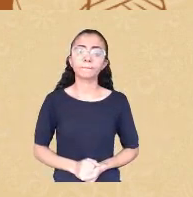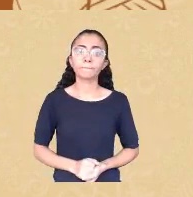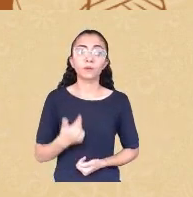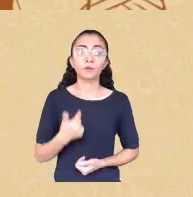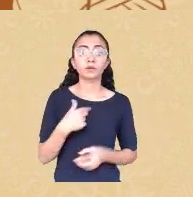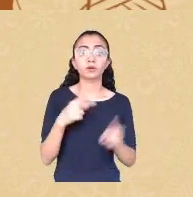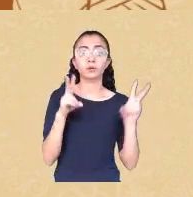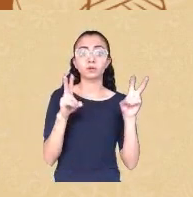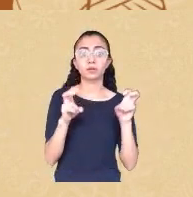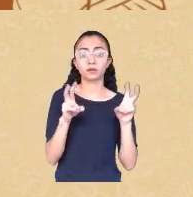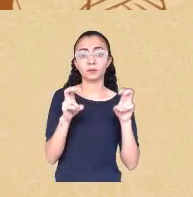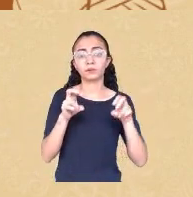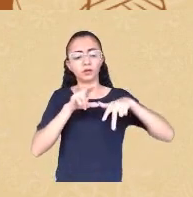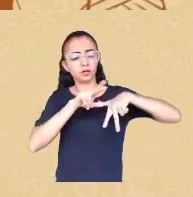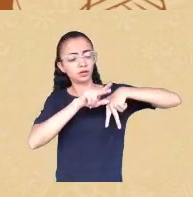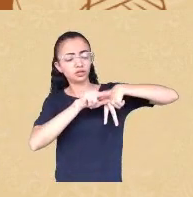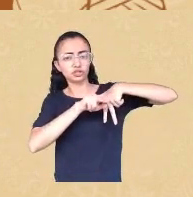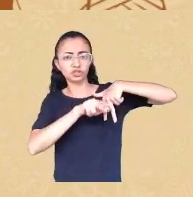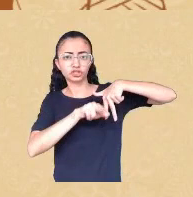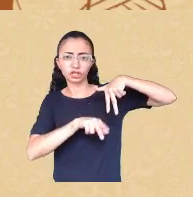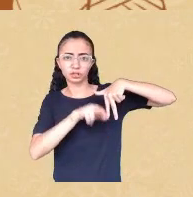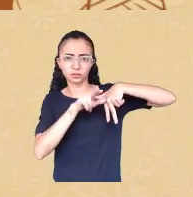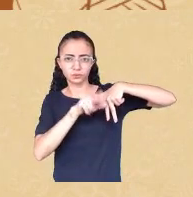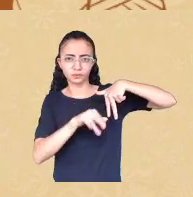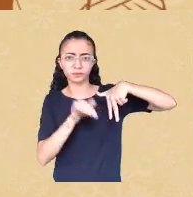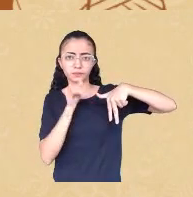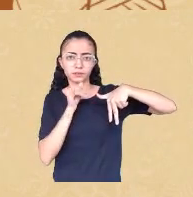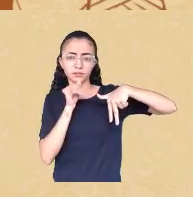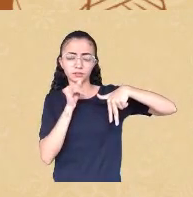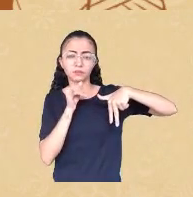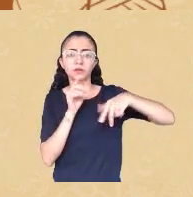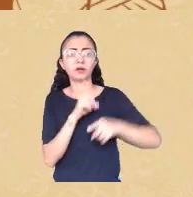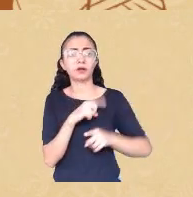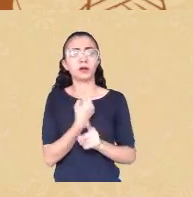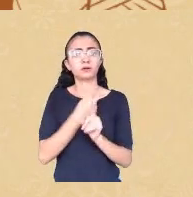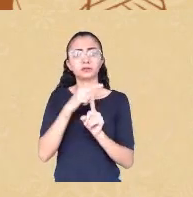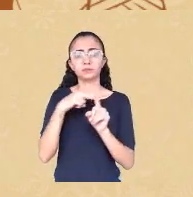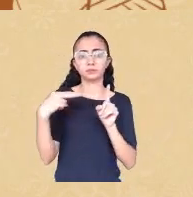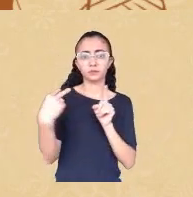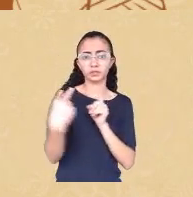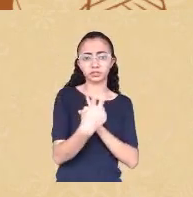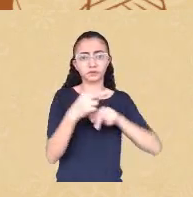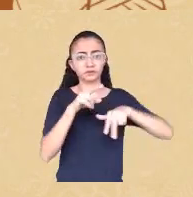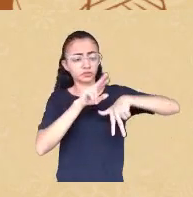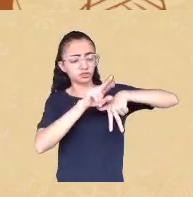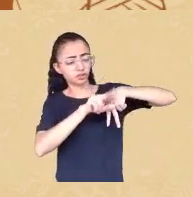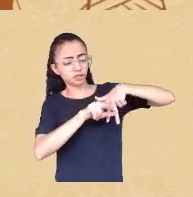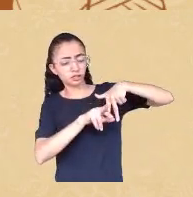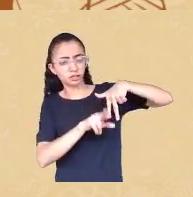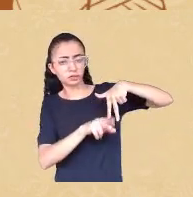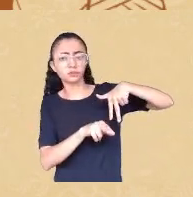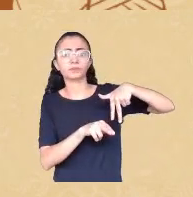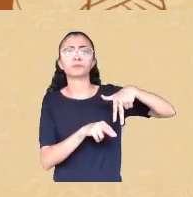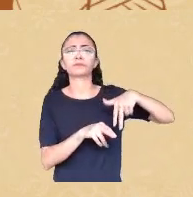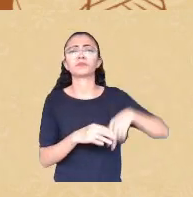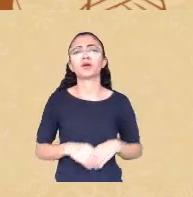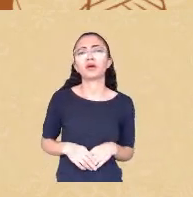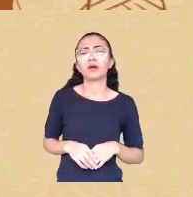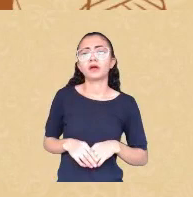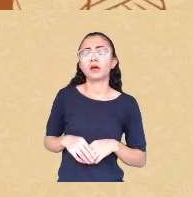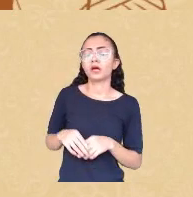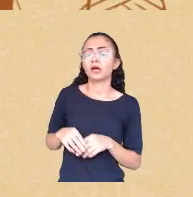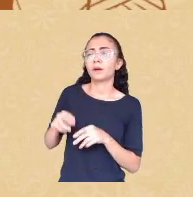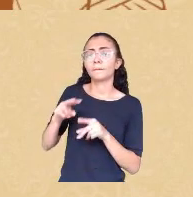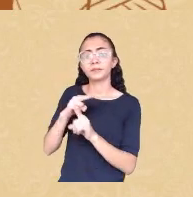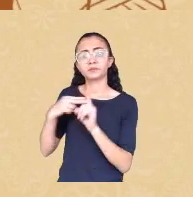não são coisas dissociadas. Nossa perspectiva de gênero, ela é extremamente etnocêntrica. Nossa perspectiva de sexualidade, vocês vão perceber